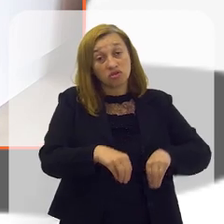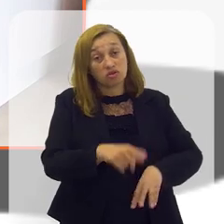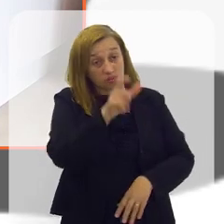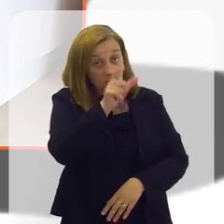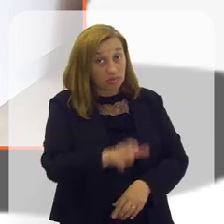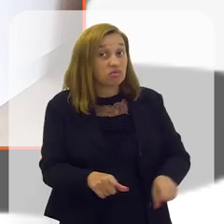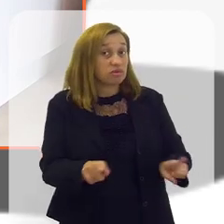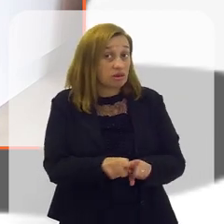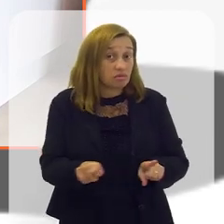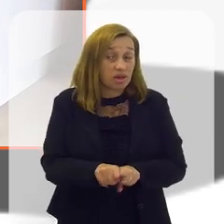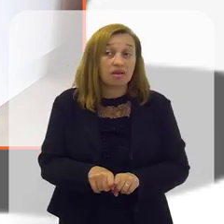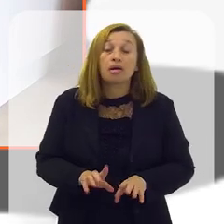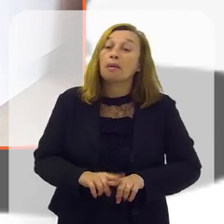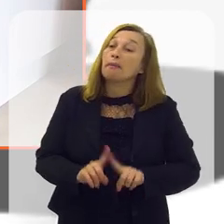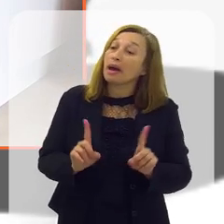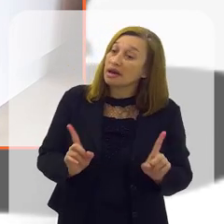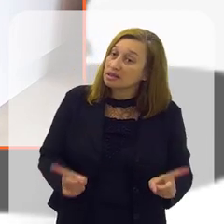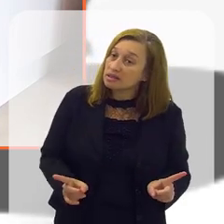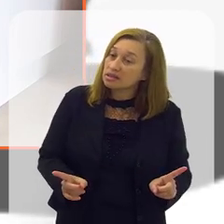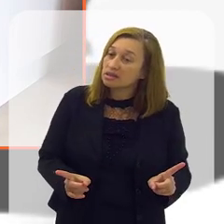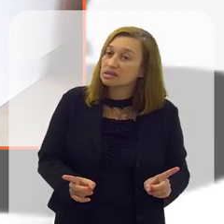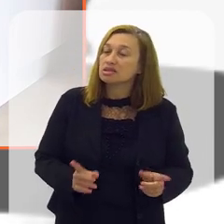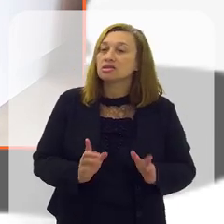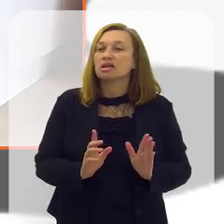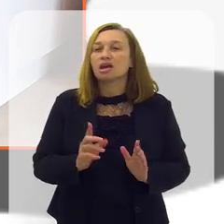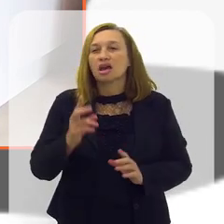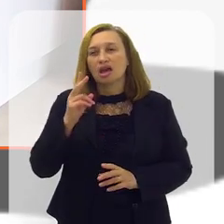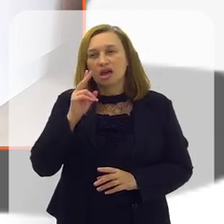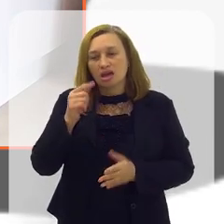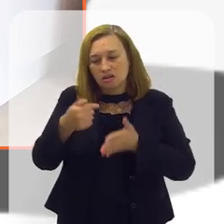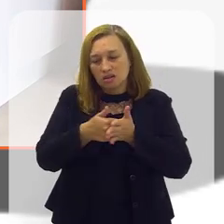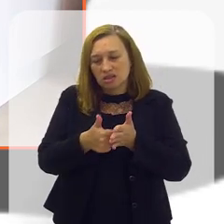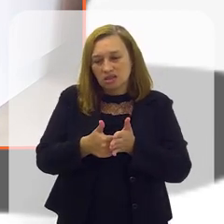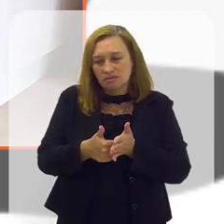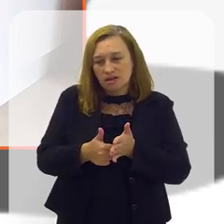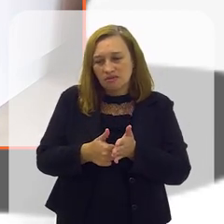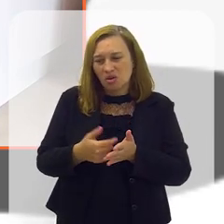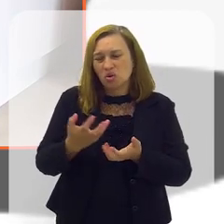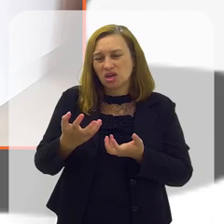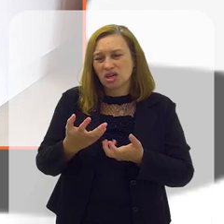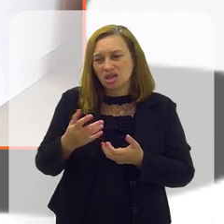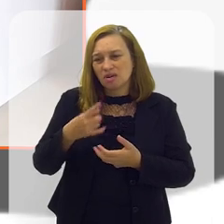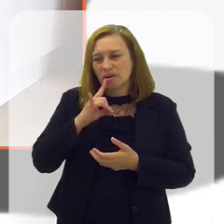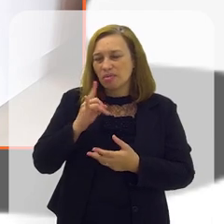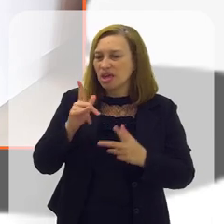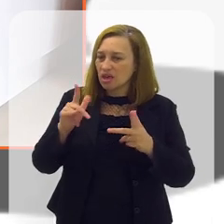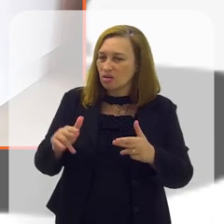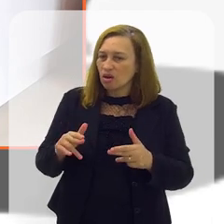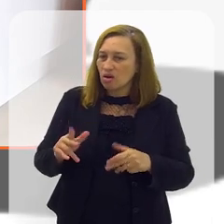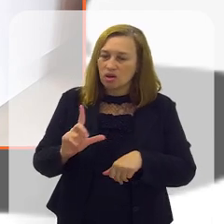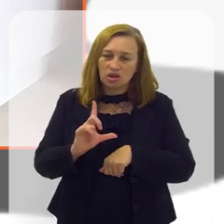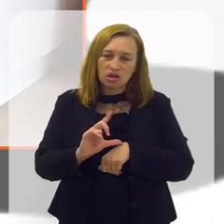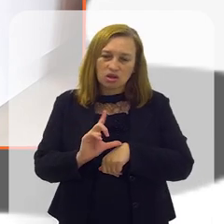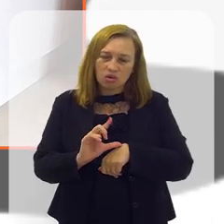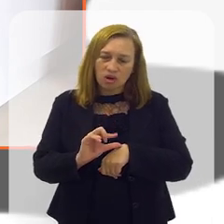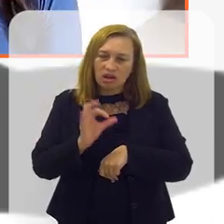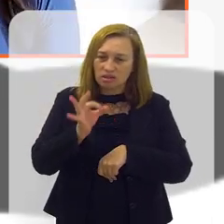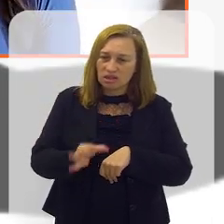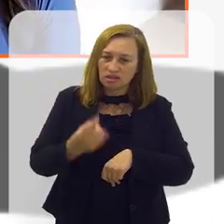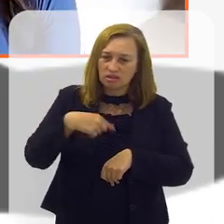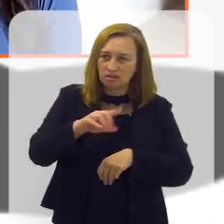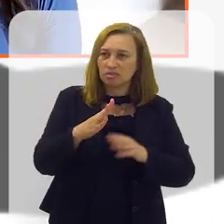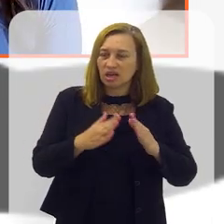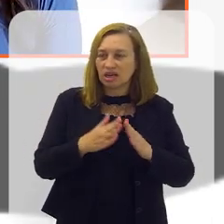um prejuízo, inclusive, para a pessoa também, né? Mas ela olha e fala, ai, queria poder beber desse jeito e ir para casa